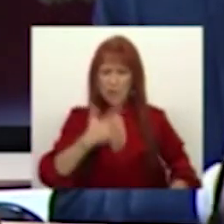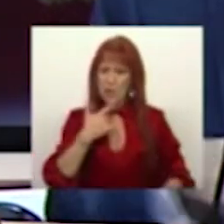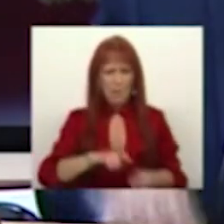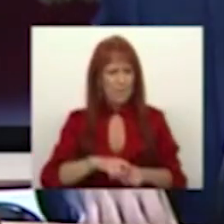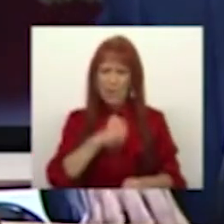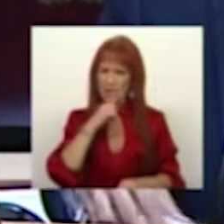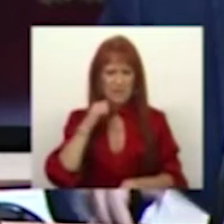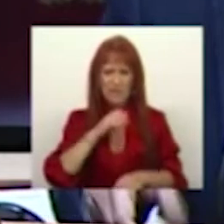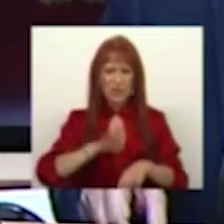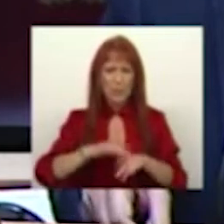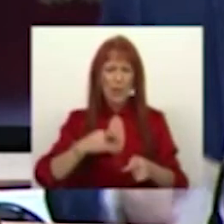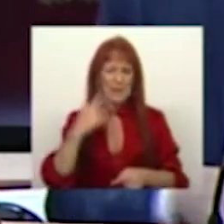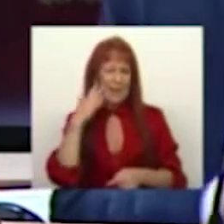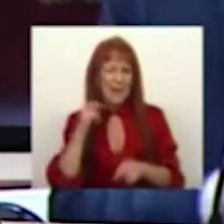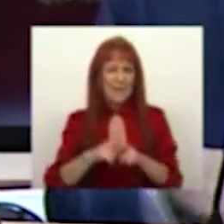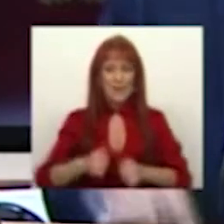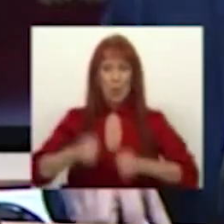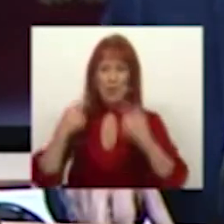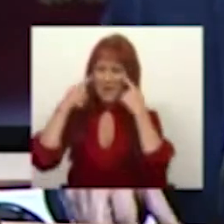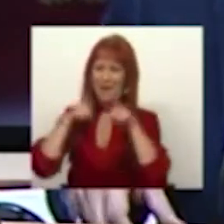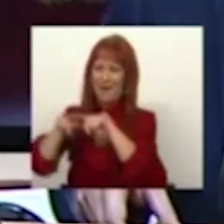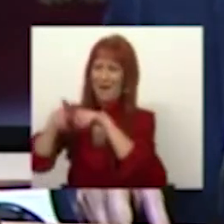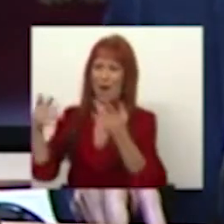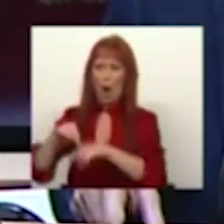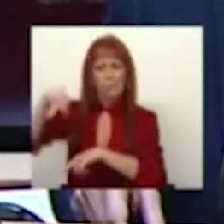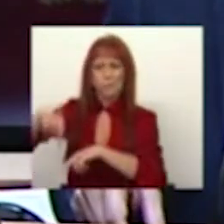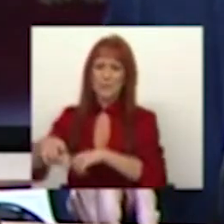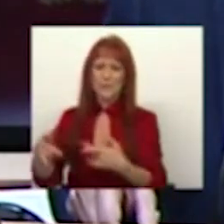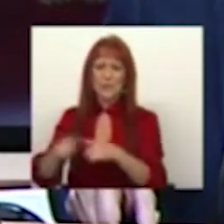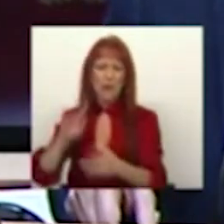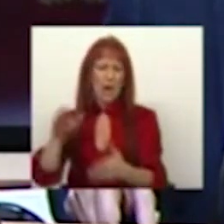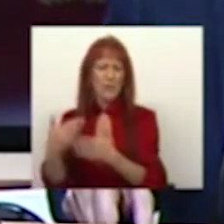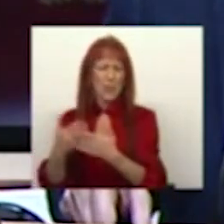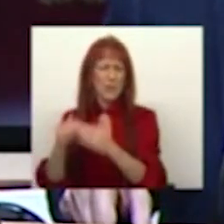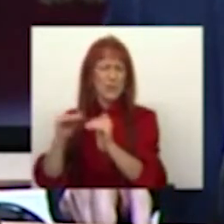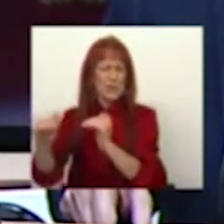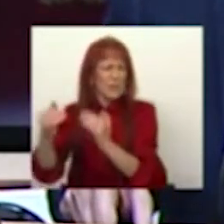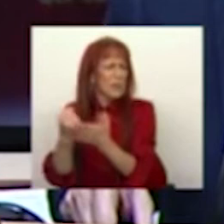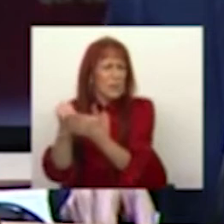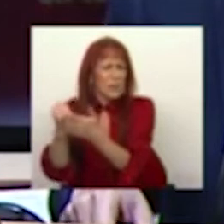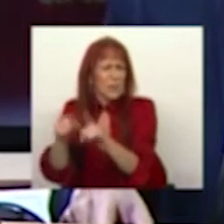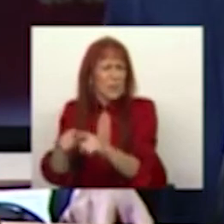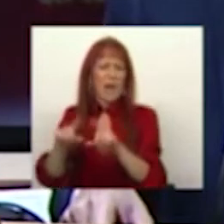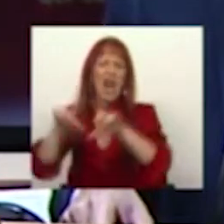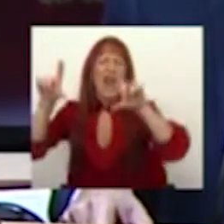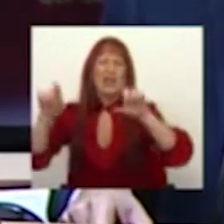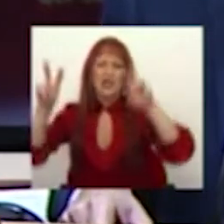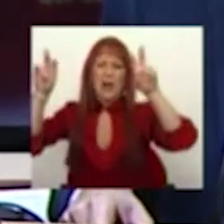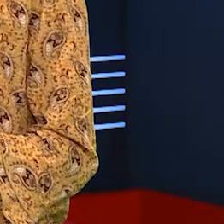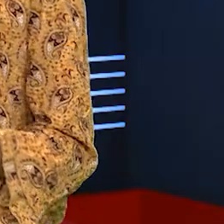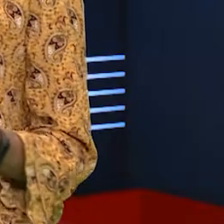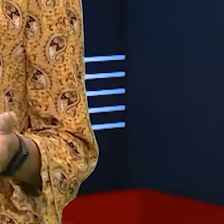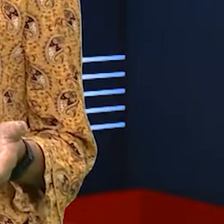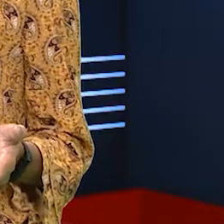pode ser sacrificada pela tentativa de ganho político imediato com propostas sustentadas em cheques sem